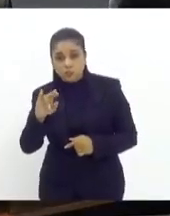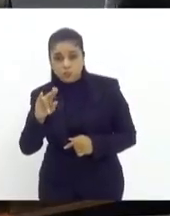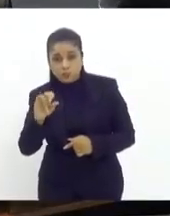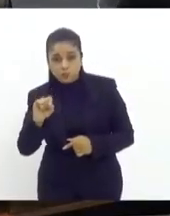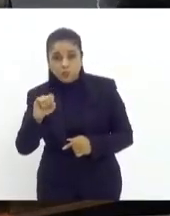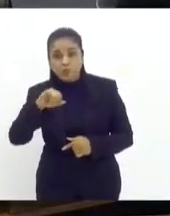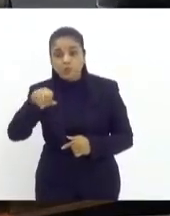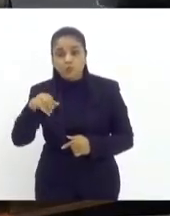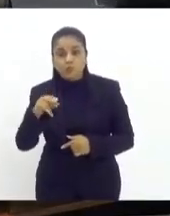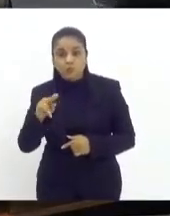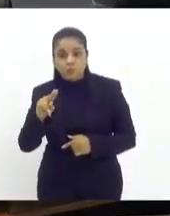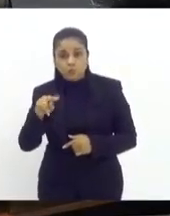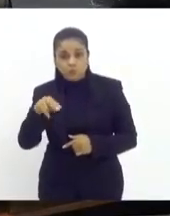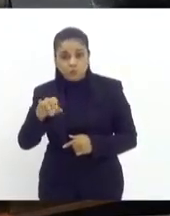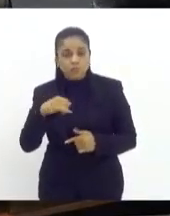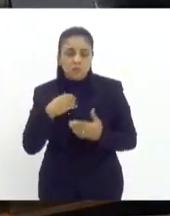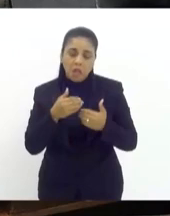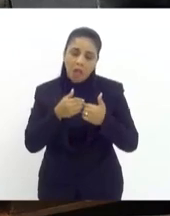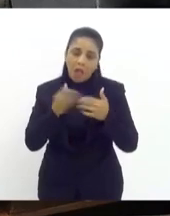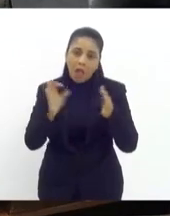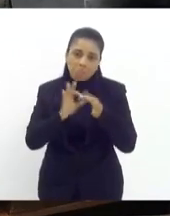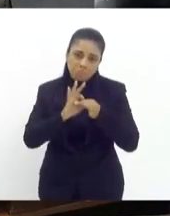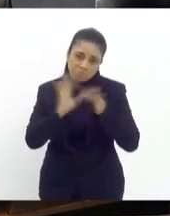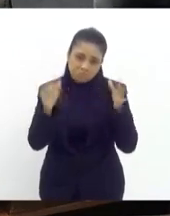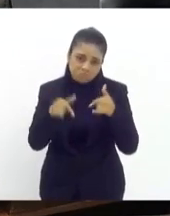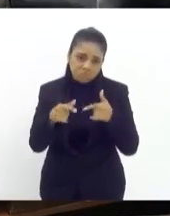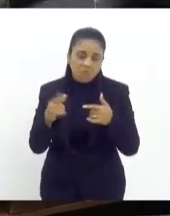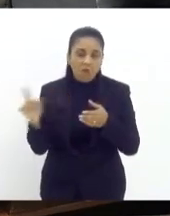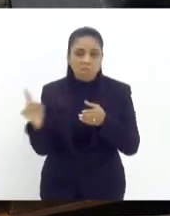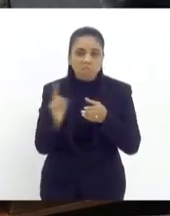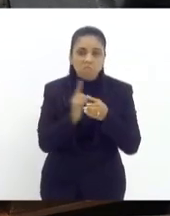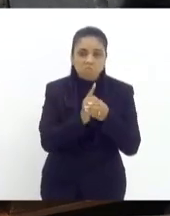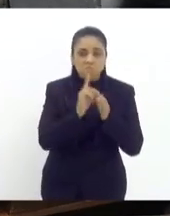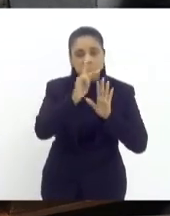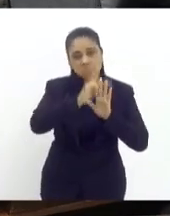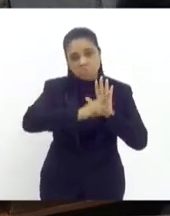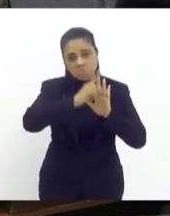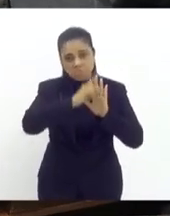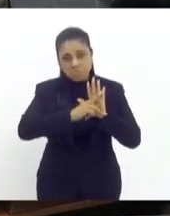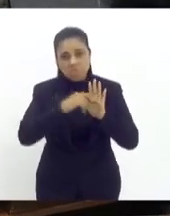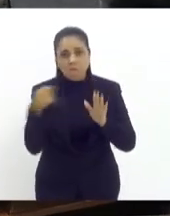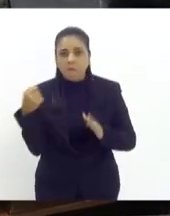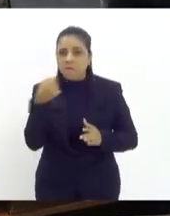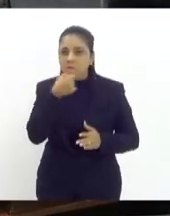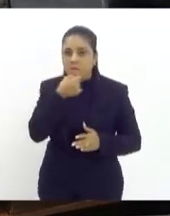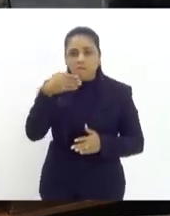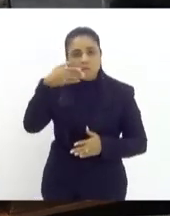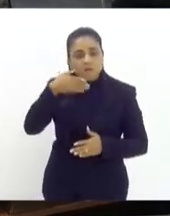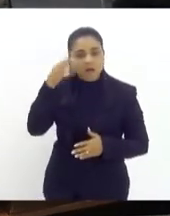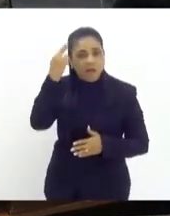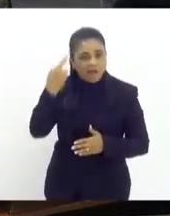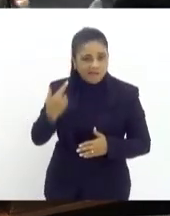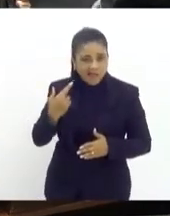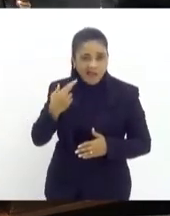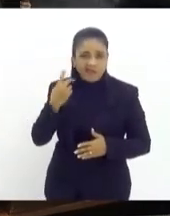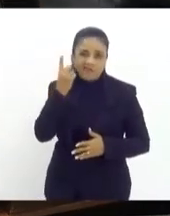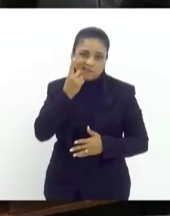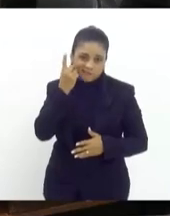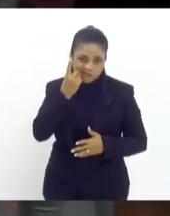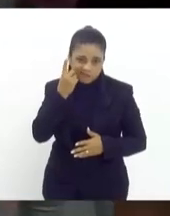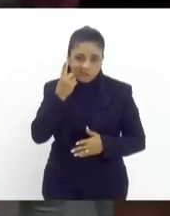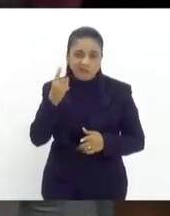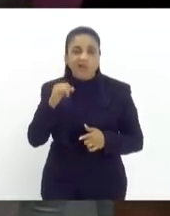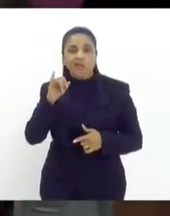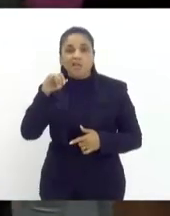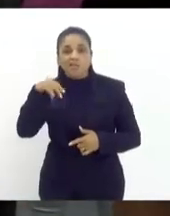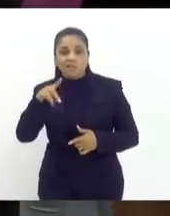a coautoria para todo mundo que quiser os que citaram aqui no microfone deputada Renata Souza tá pedindo o